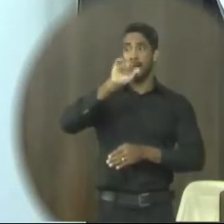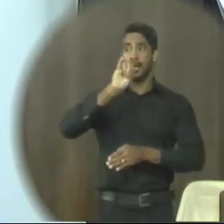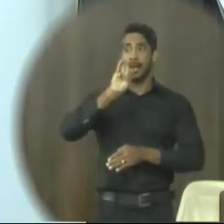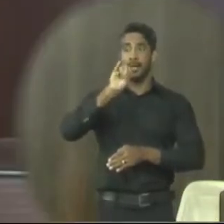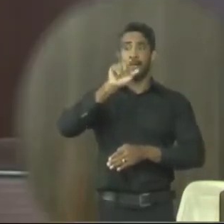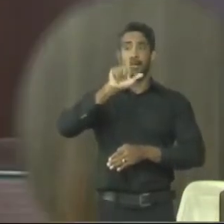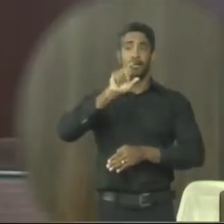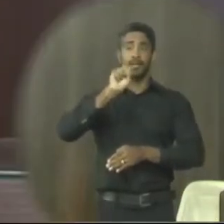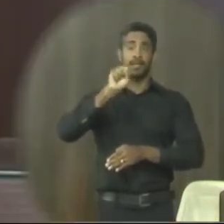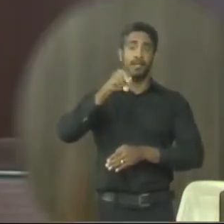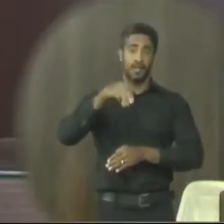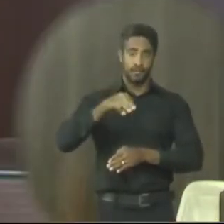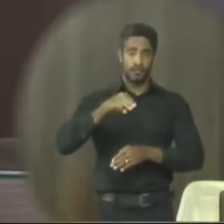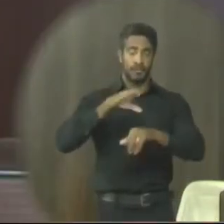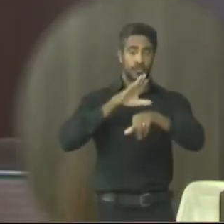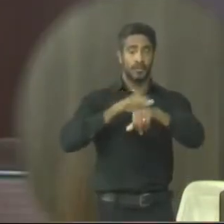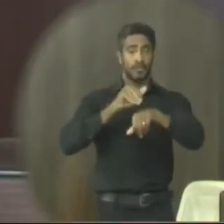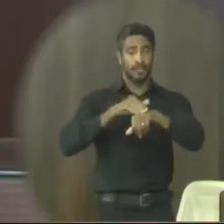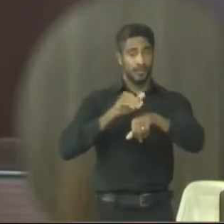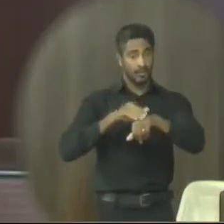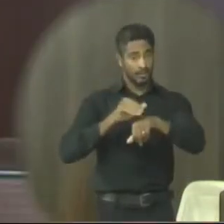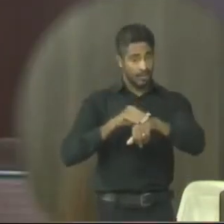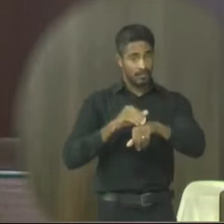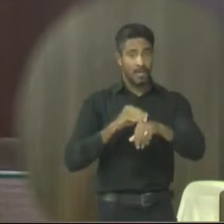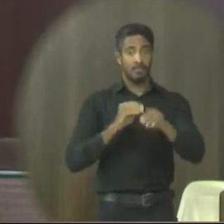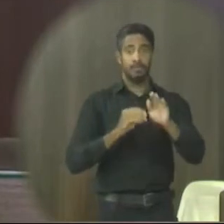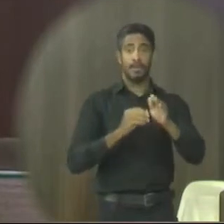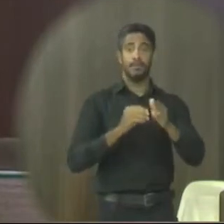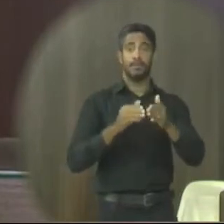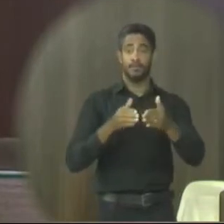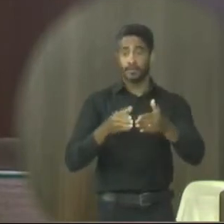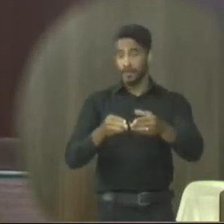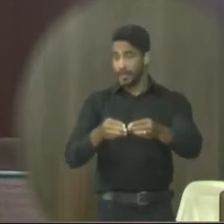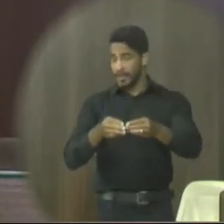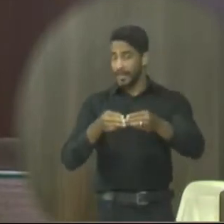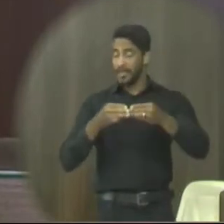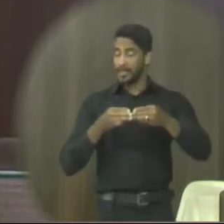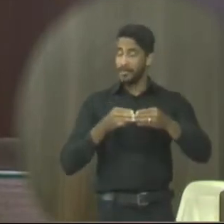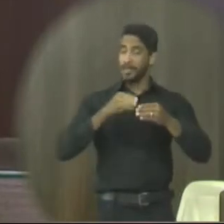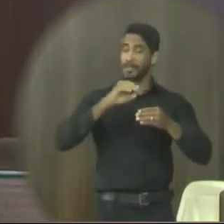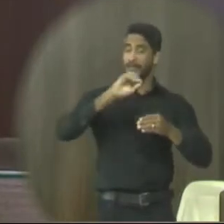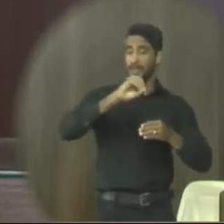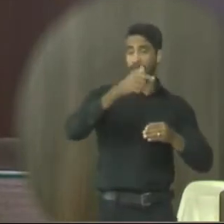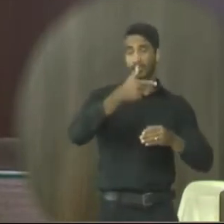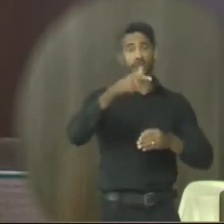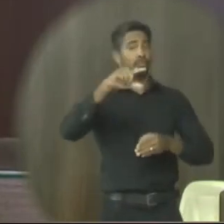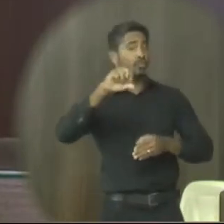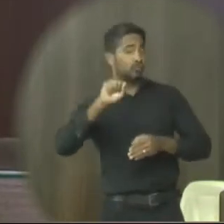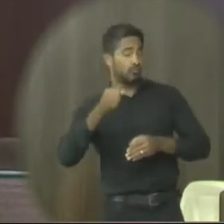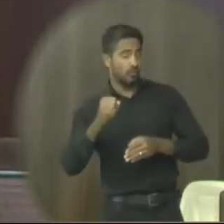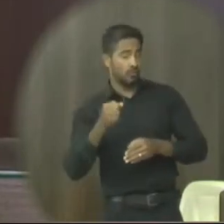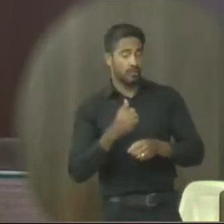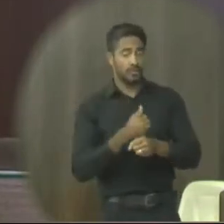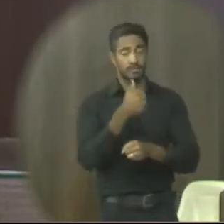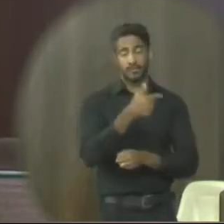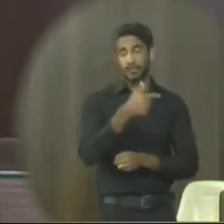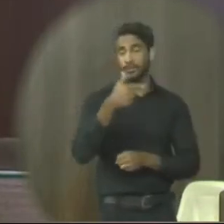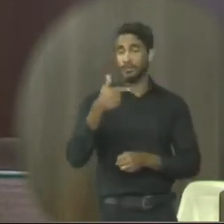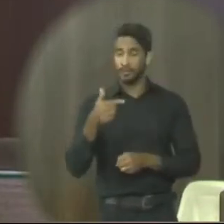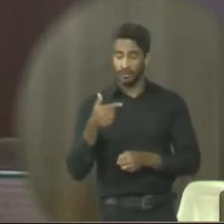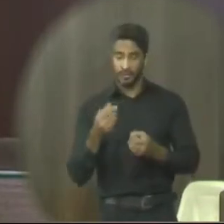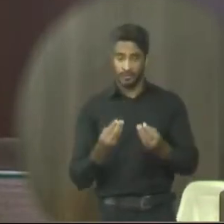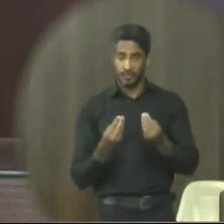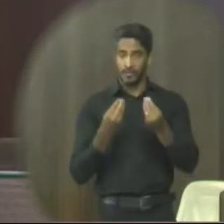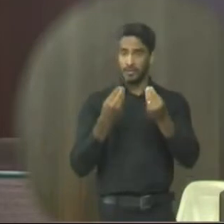que foi convocado pelo requerimento 038-2022, foi colocado em apreciação